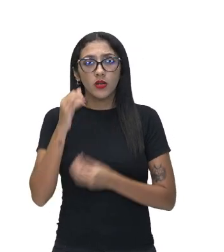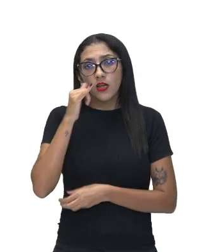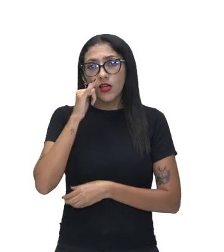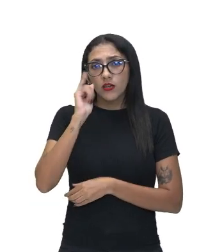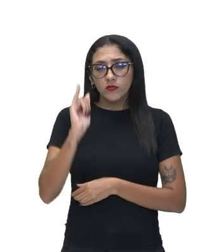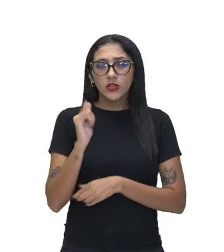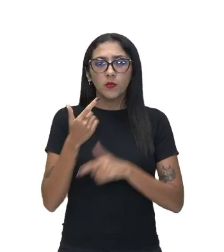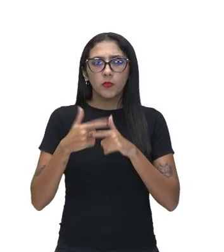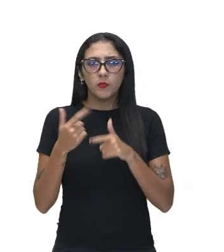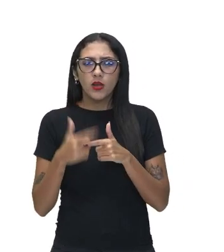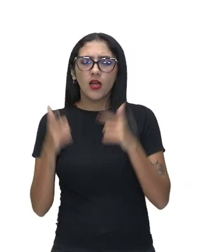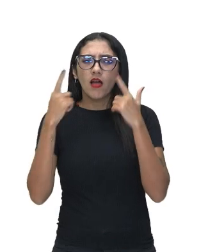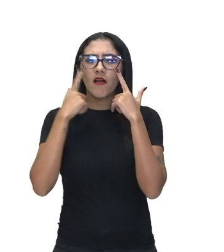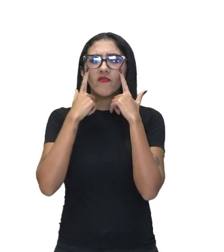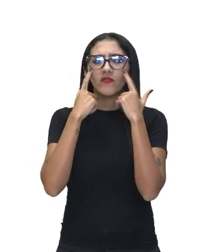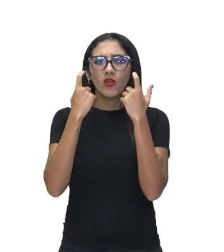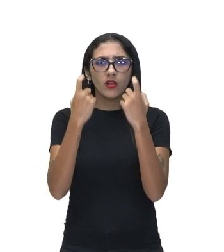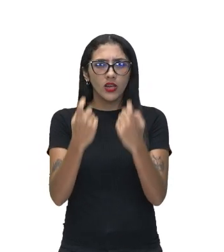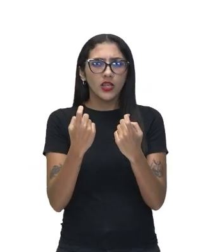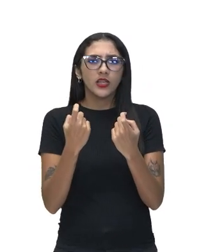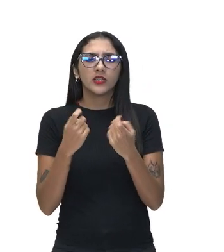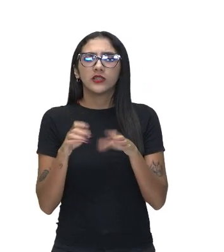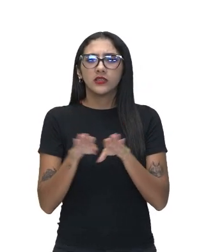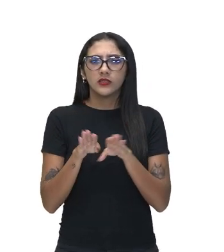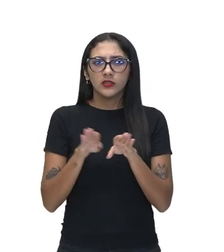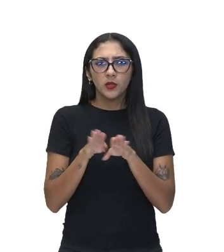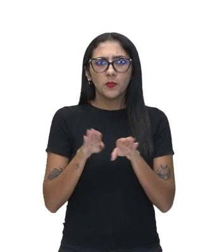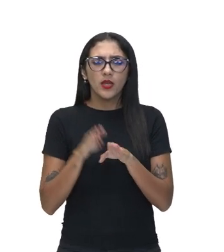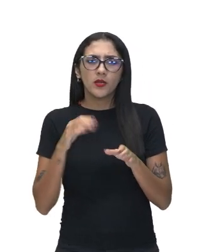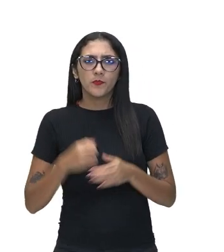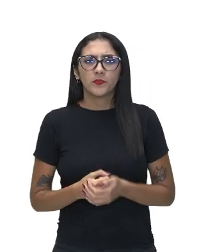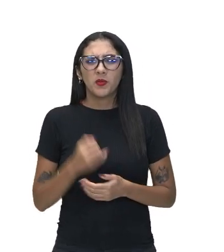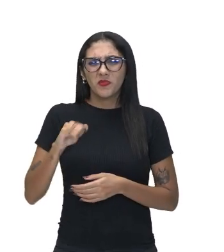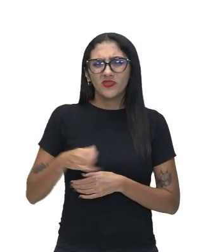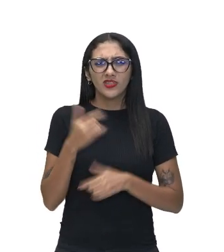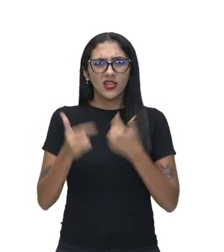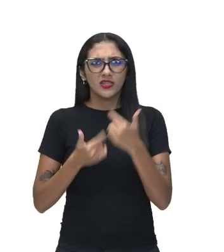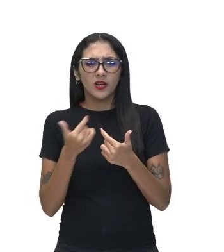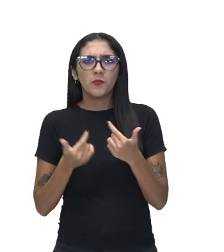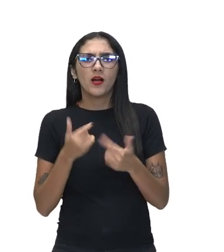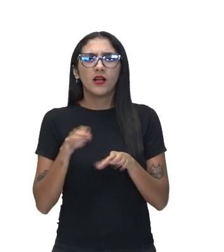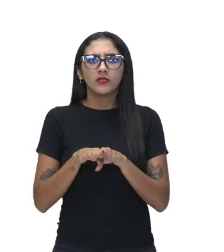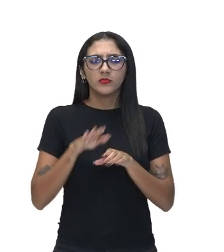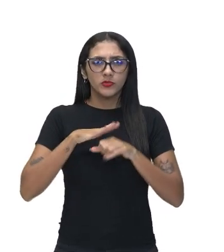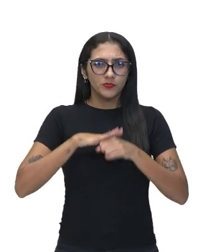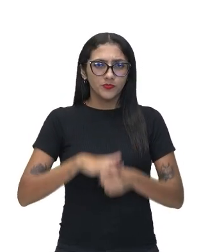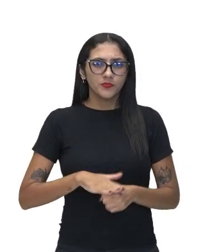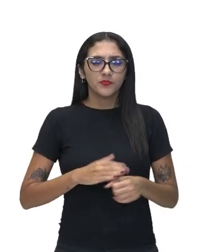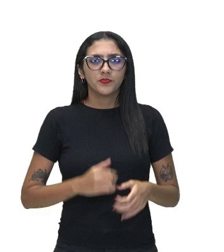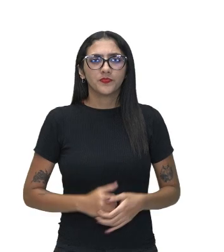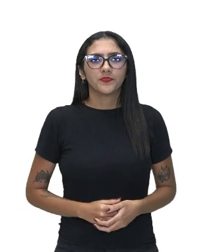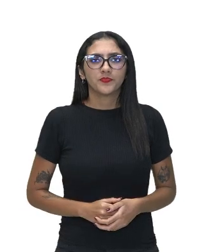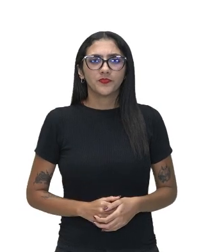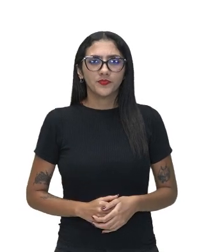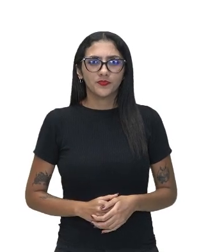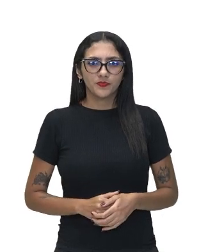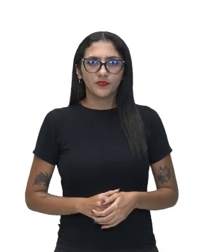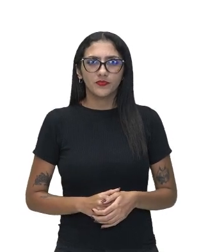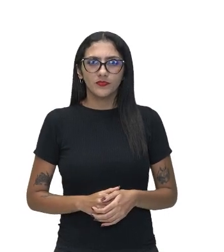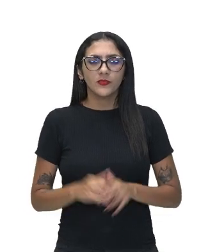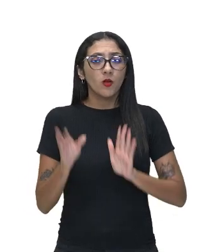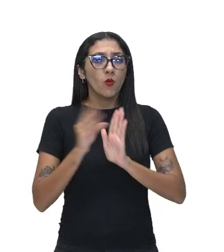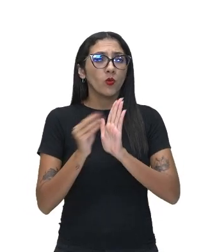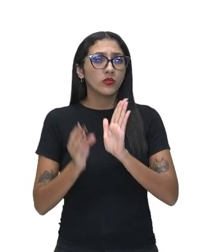negligência, maus tratos, violência, exploração, crueldade e opressão. O conteúdo e enfoque desse